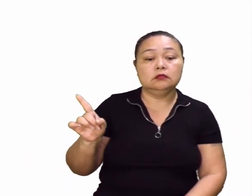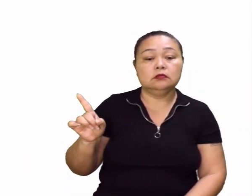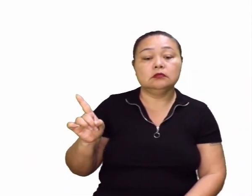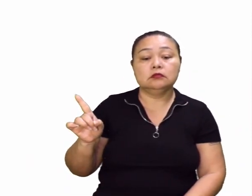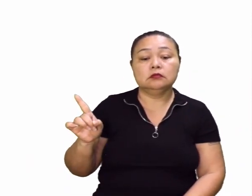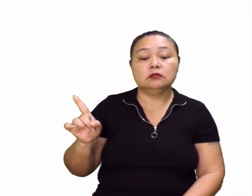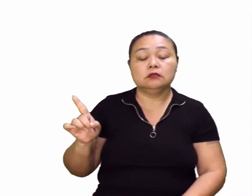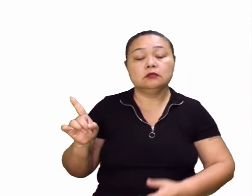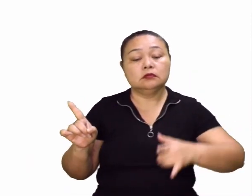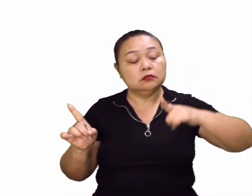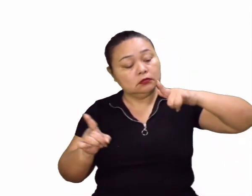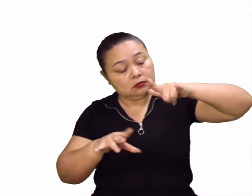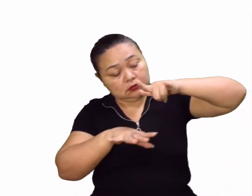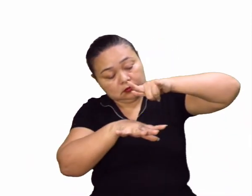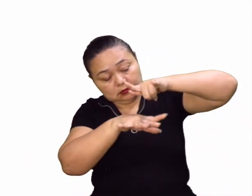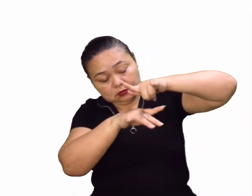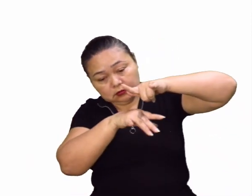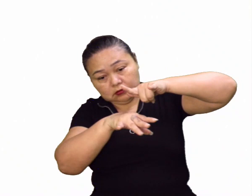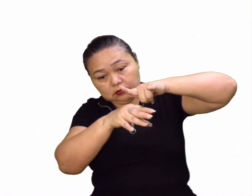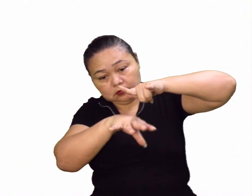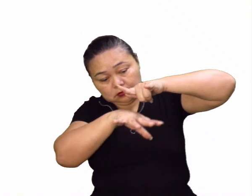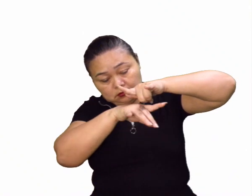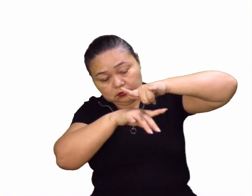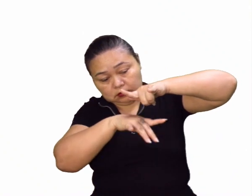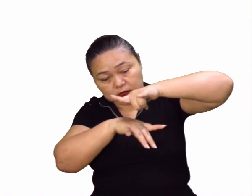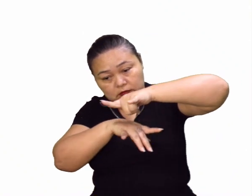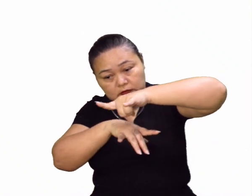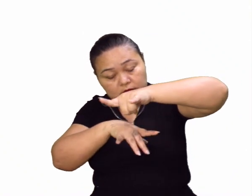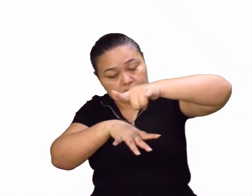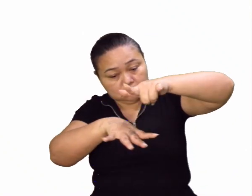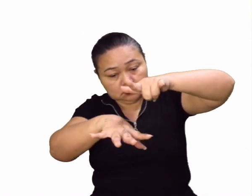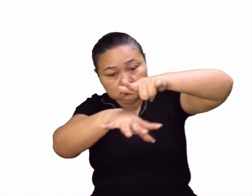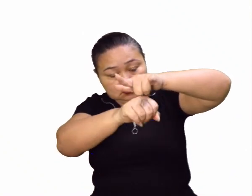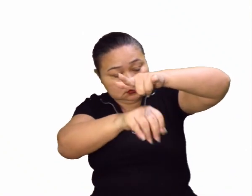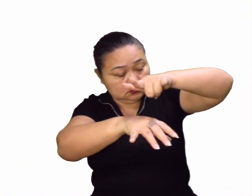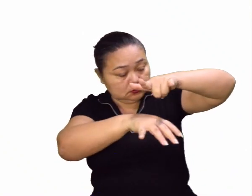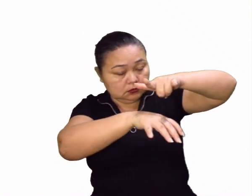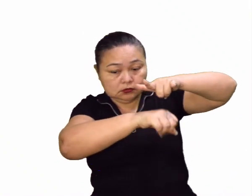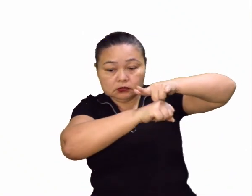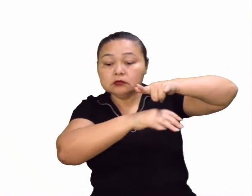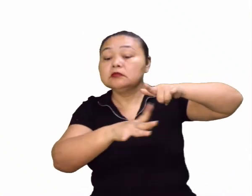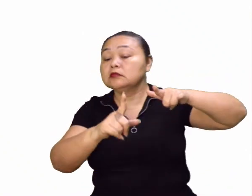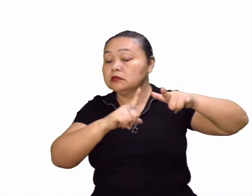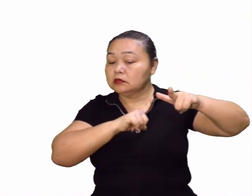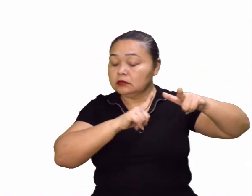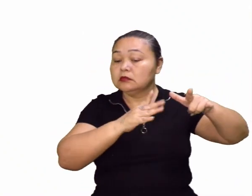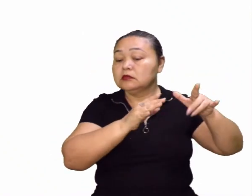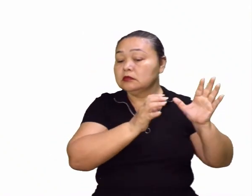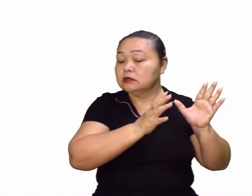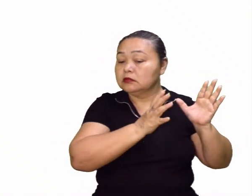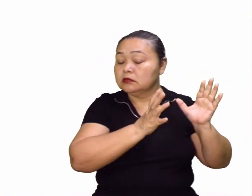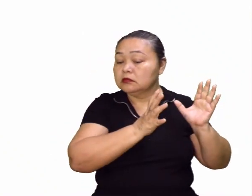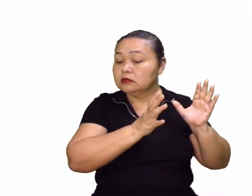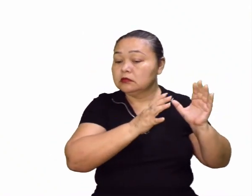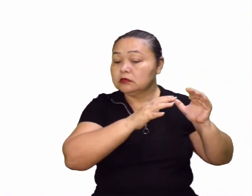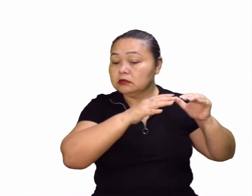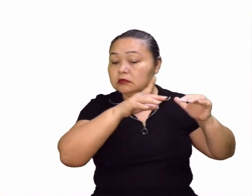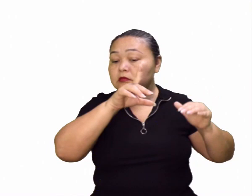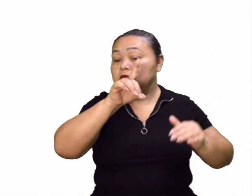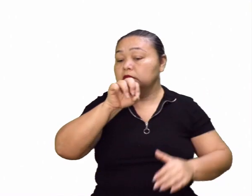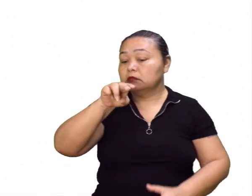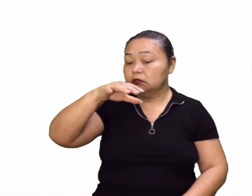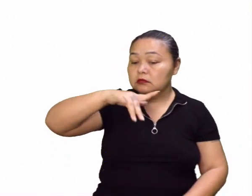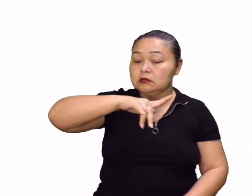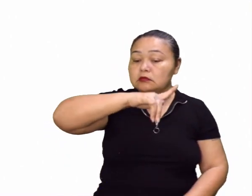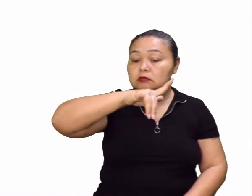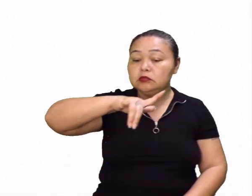Então é assim, né? Vai tirando as fotos, um avião vai passando, pode ser até um balão. Hoje balão. Usa-se agora Drone, né? Drone para